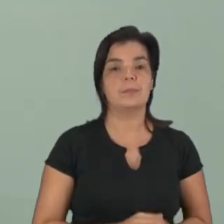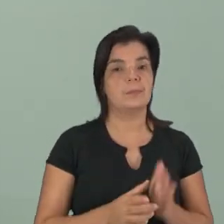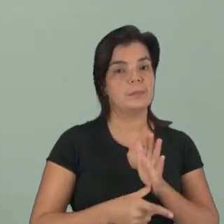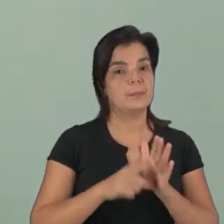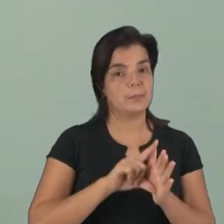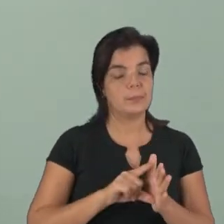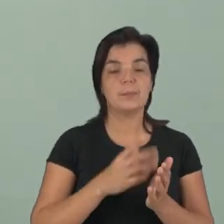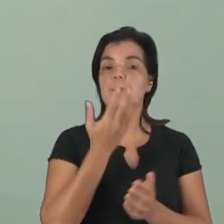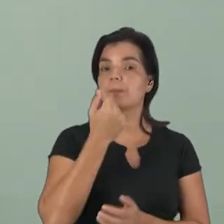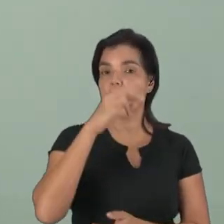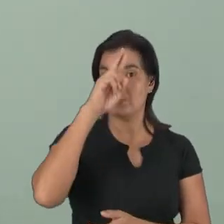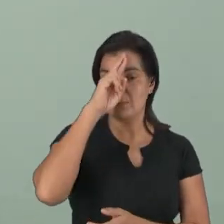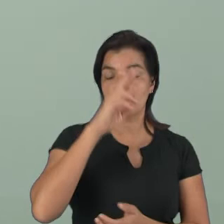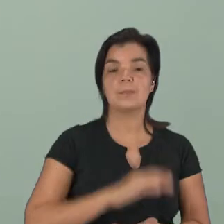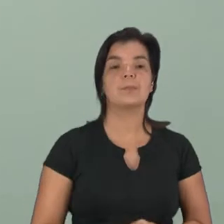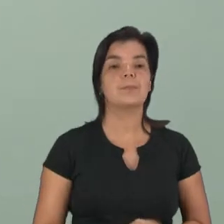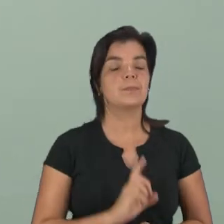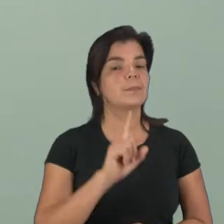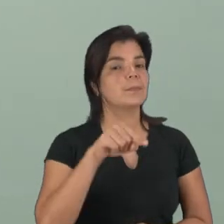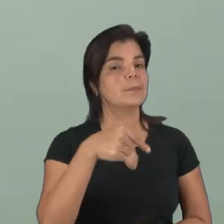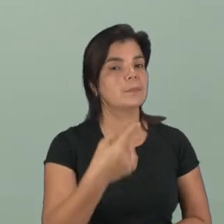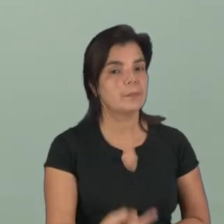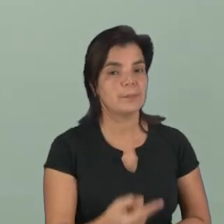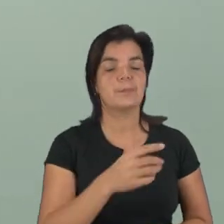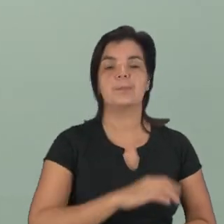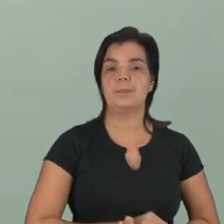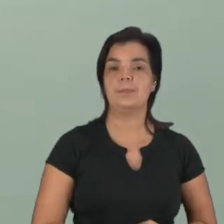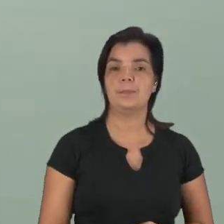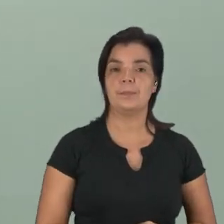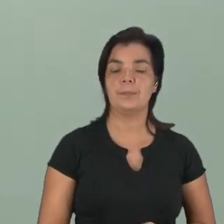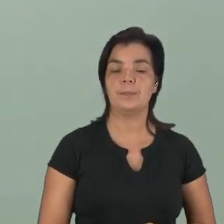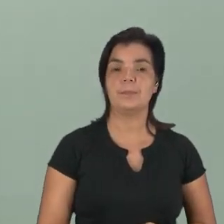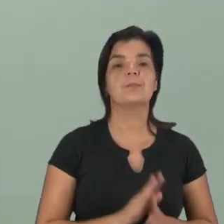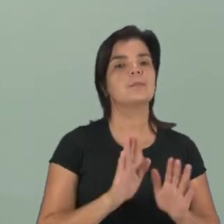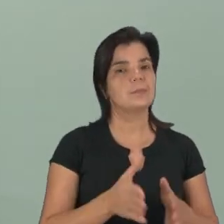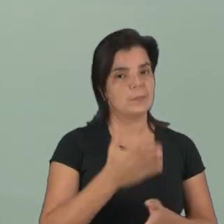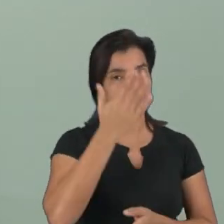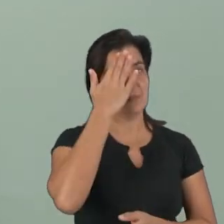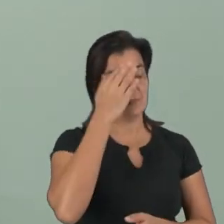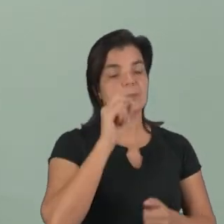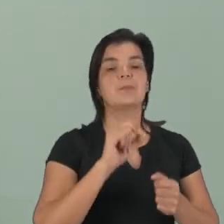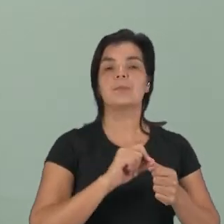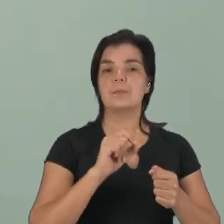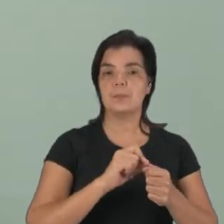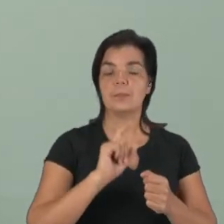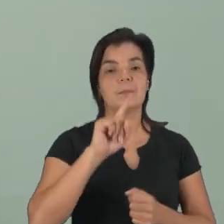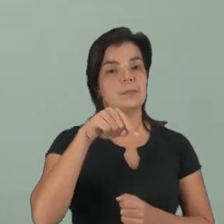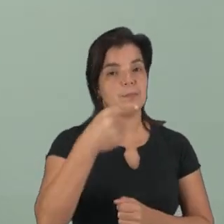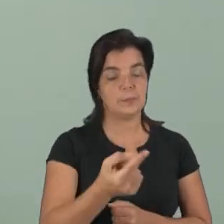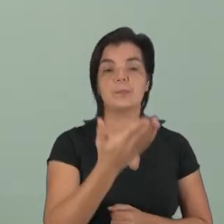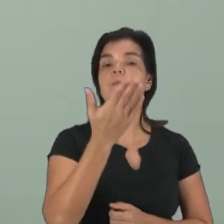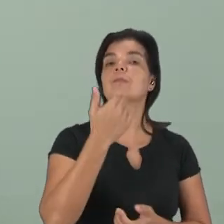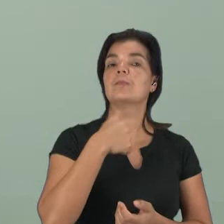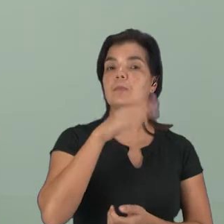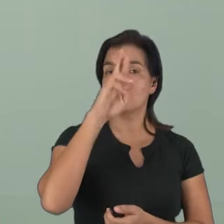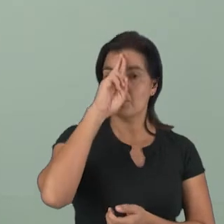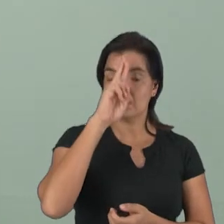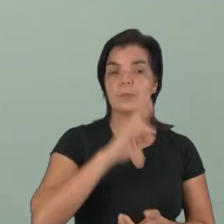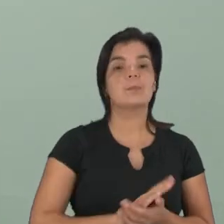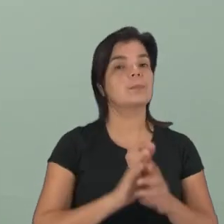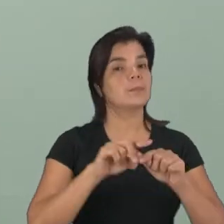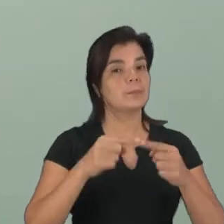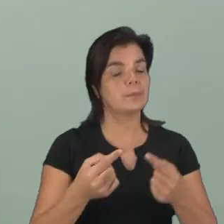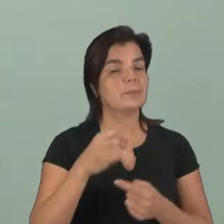antes do almoço e depois do almoço nós já sabemos o que O João fez Depois do almoço